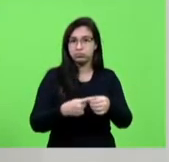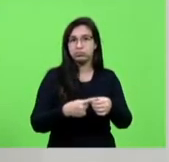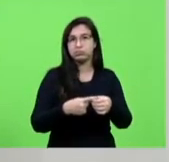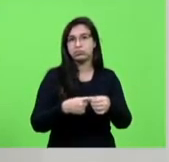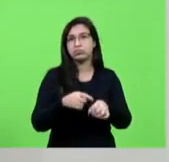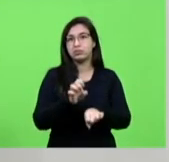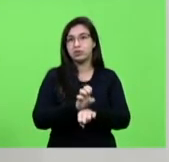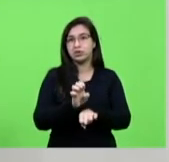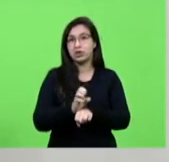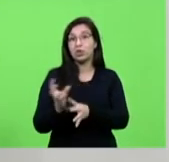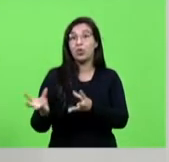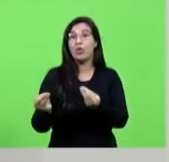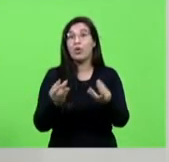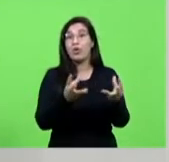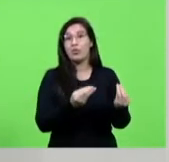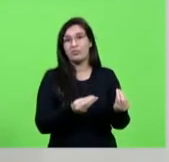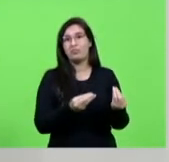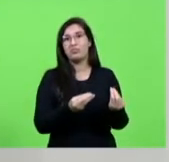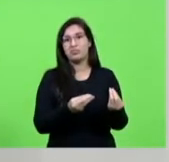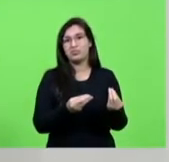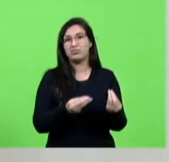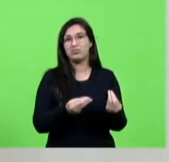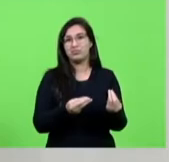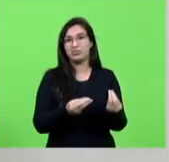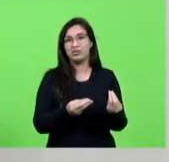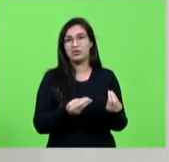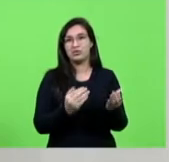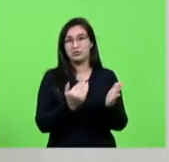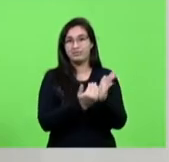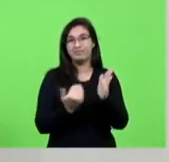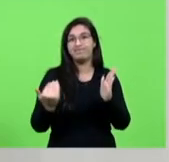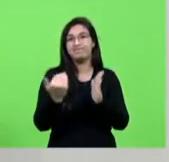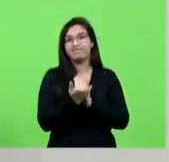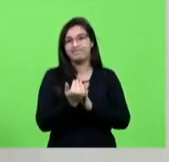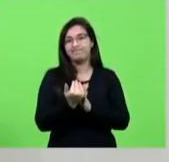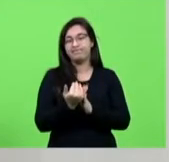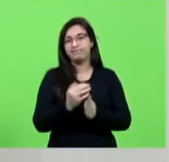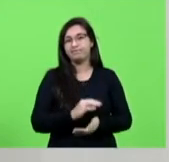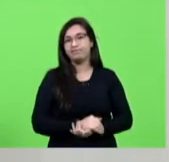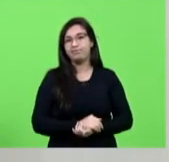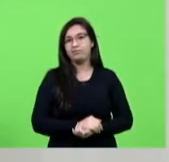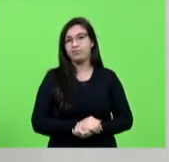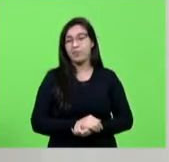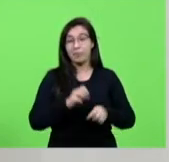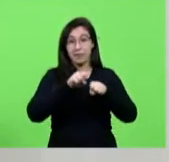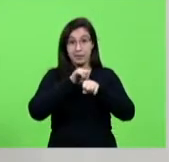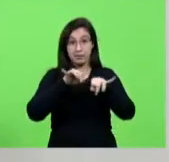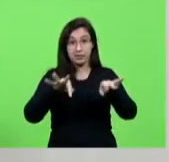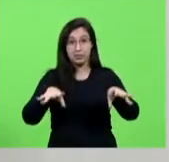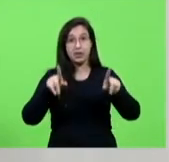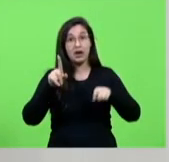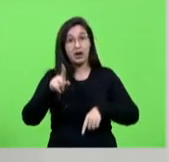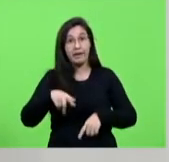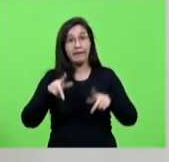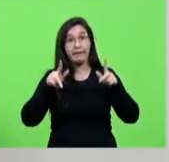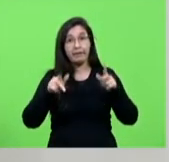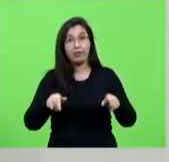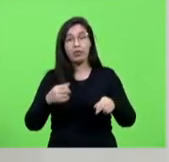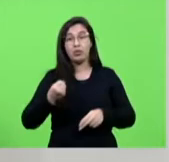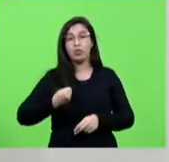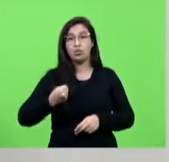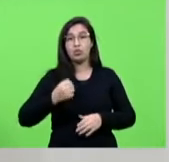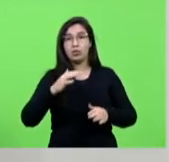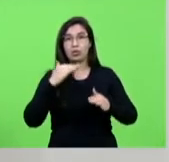muitos casos acima do que era esperado. A didática da pandemia é a mesma quando o número de